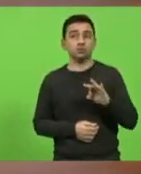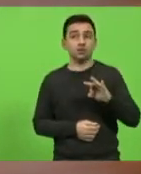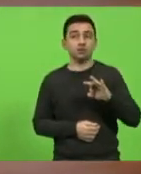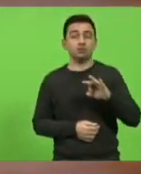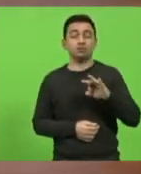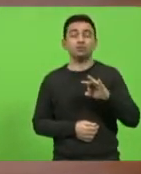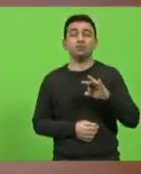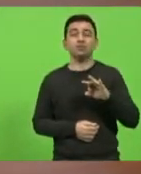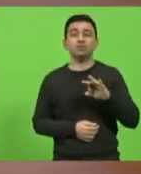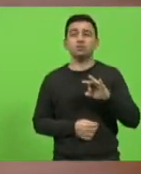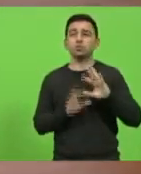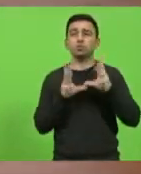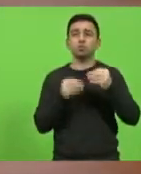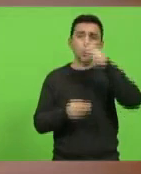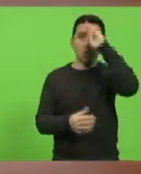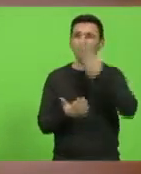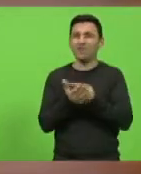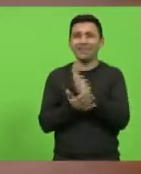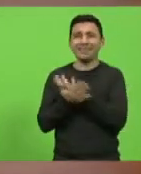49,9% não confia,